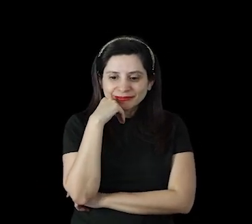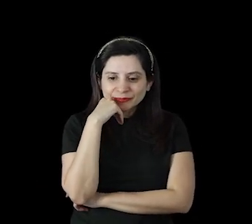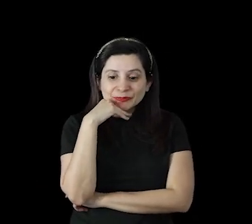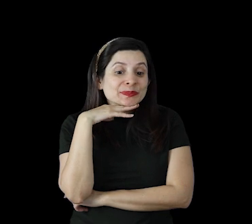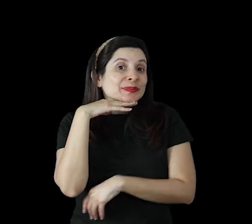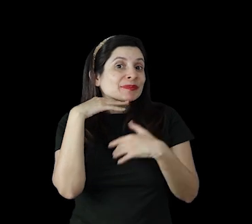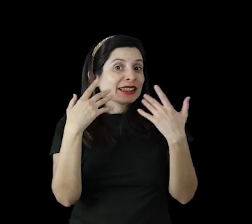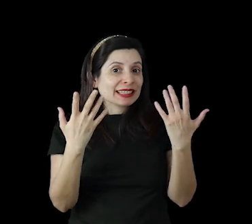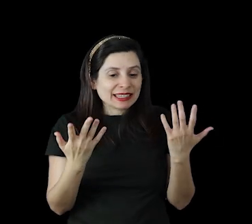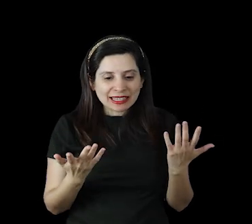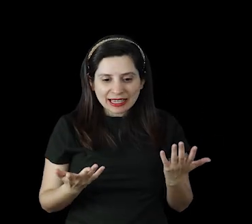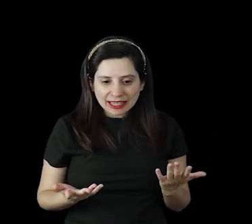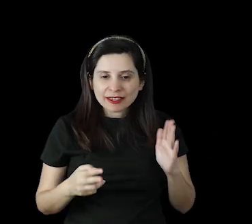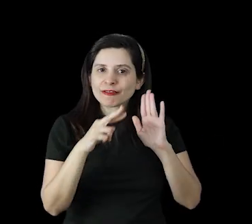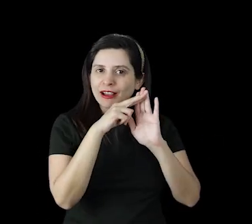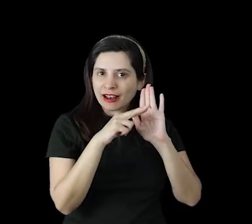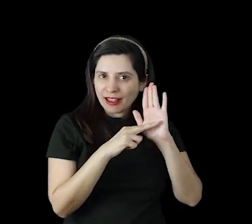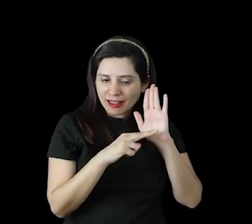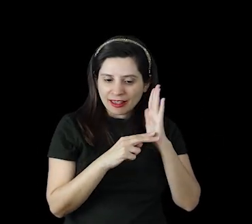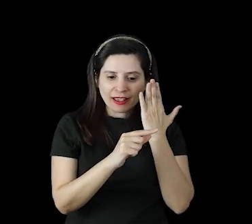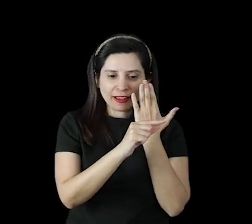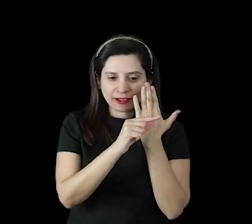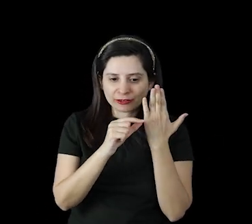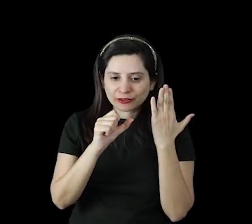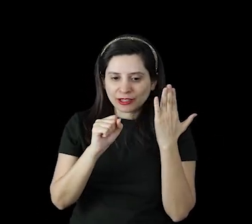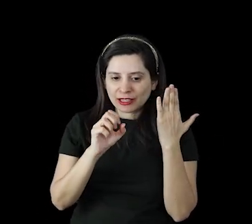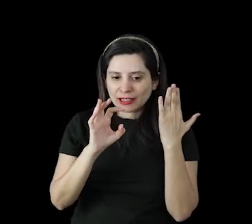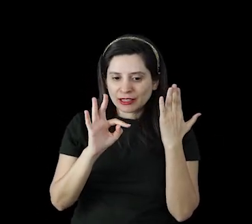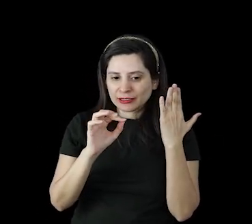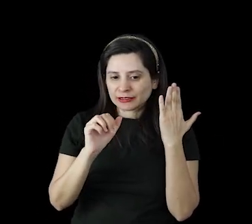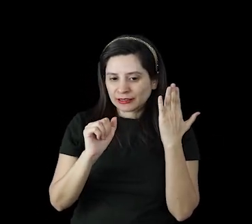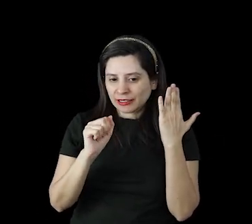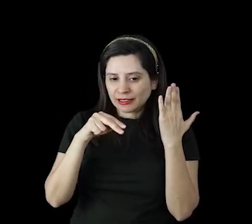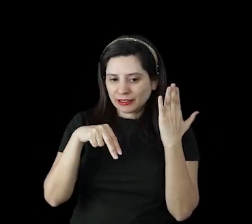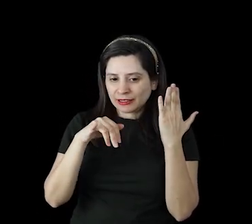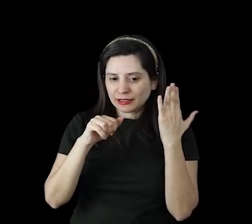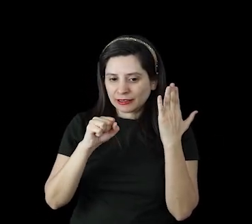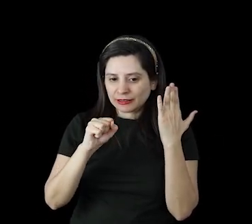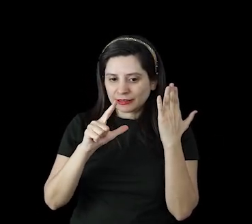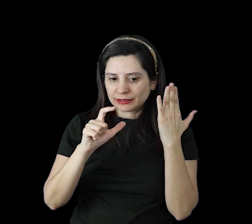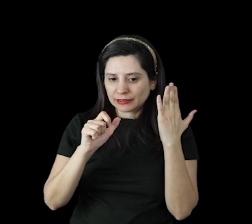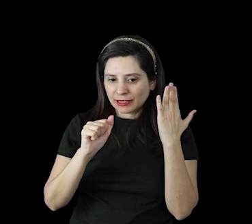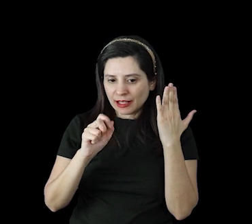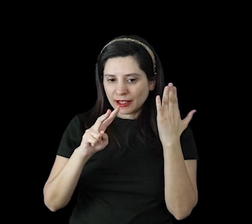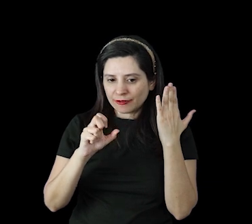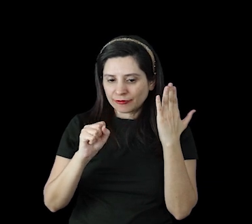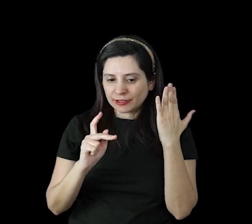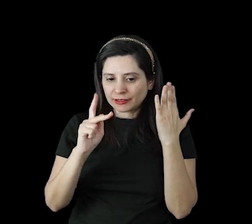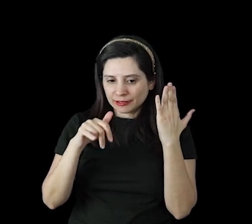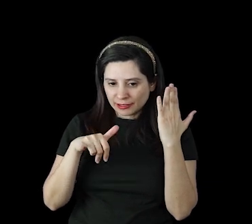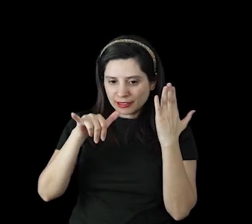E aí, uma velha regra do Stanislavski que me ajuda, assim, agora mesmo nessa reescrita do Corpo de